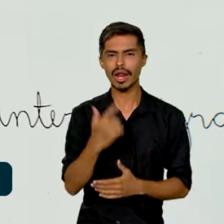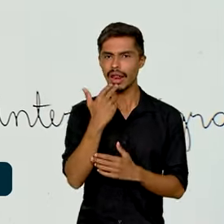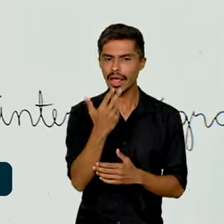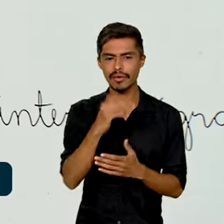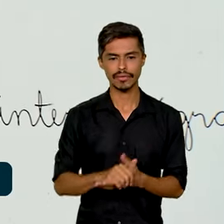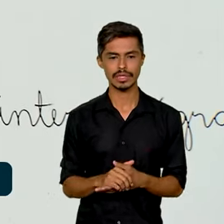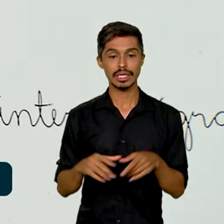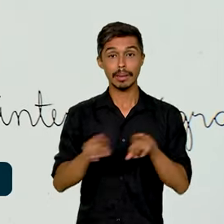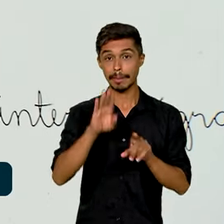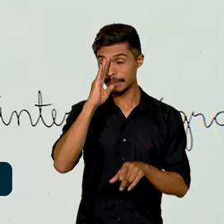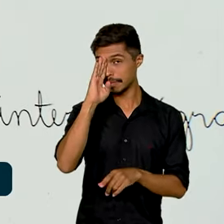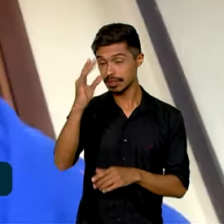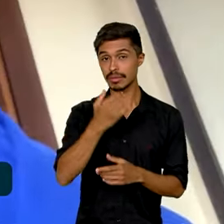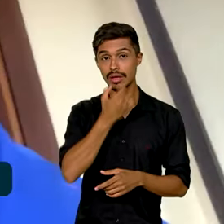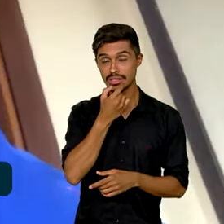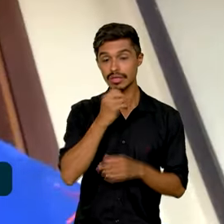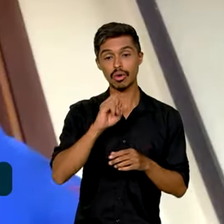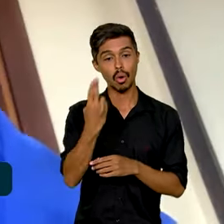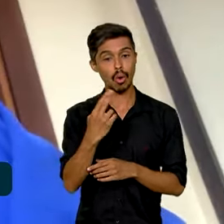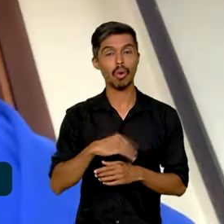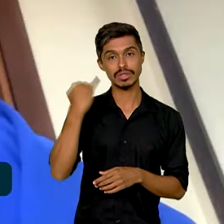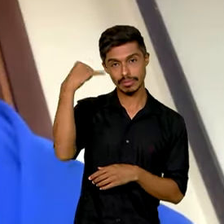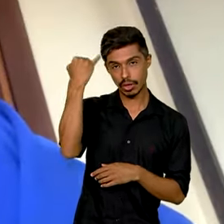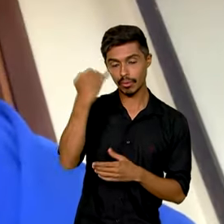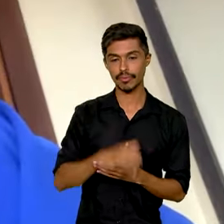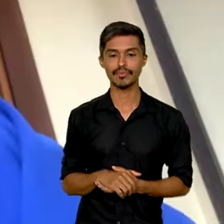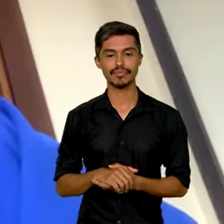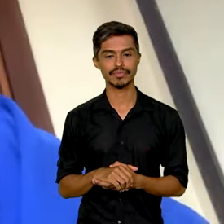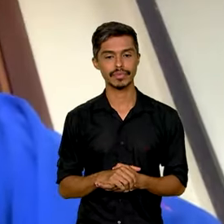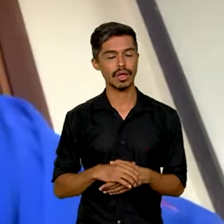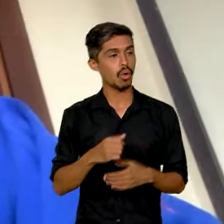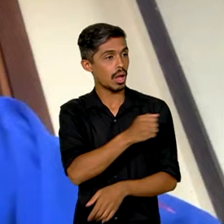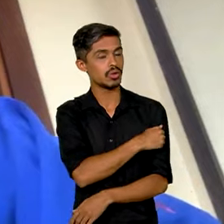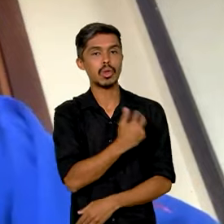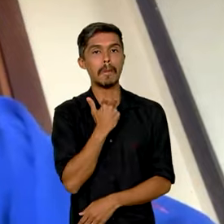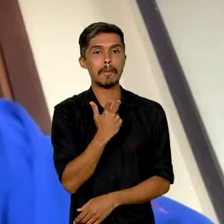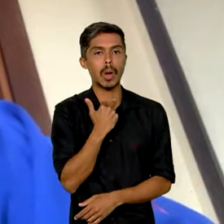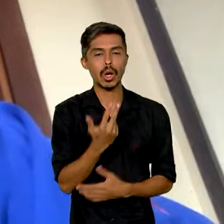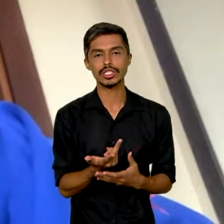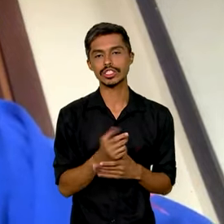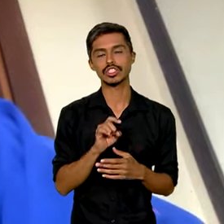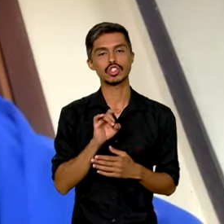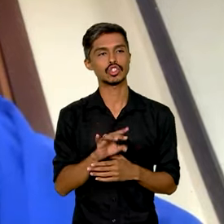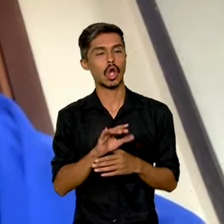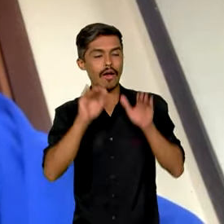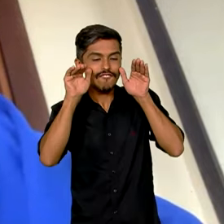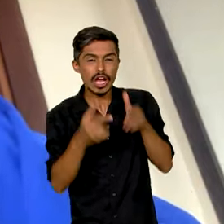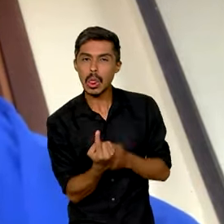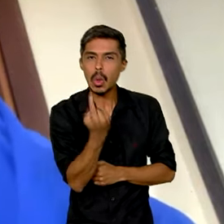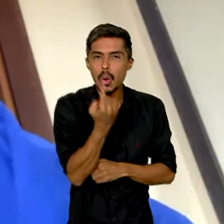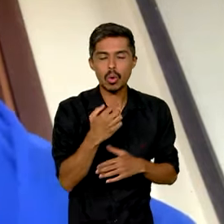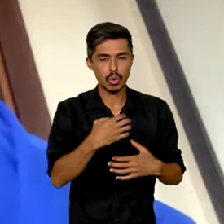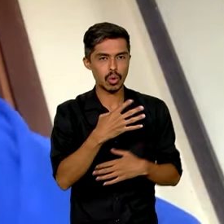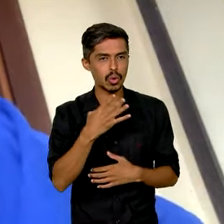nas questões de inglês ou espanhol. O aluno, ele não pode ter apenas a questão do domínio ou do conhecimento